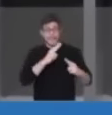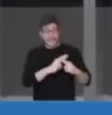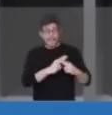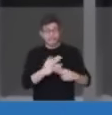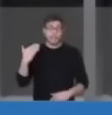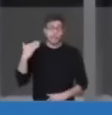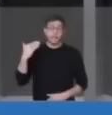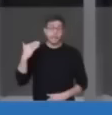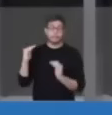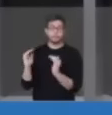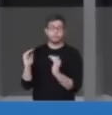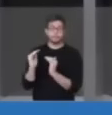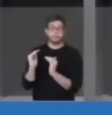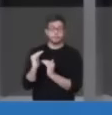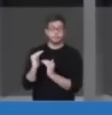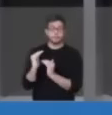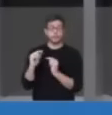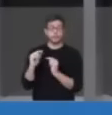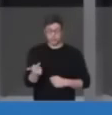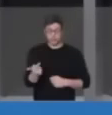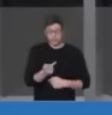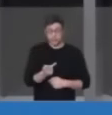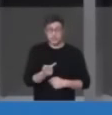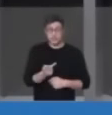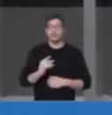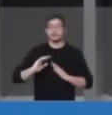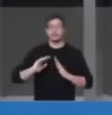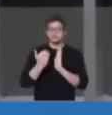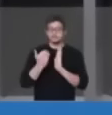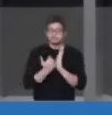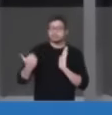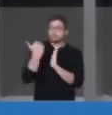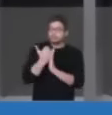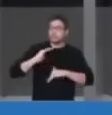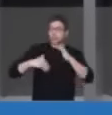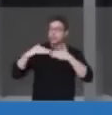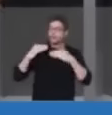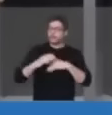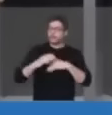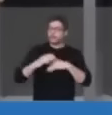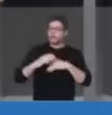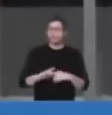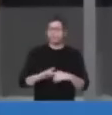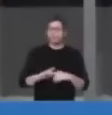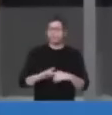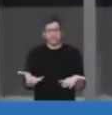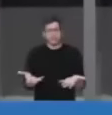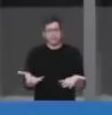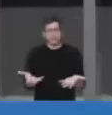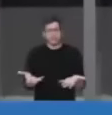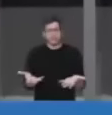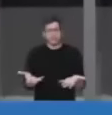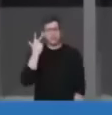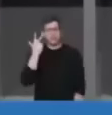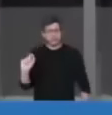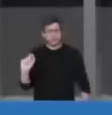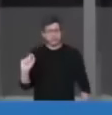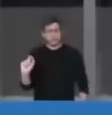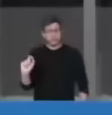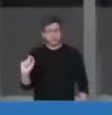quase 6% do PIB brasileiro privatizar por e para quê vai negar o papel da Caixa Econômica do Banco do Brasil nos